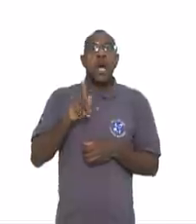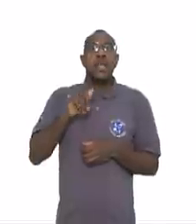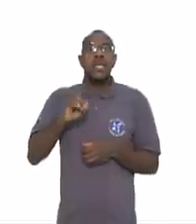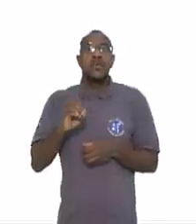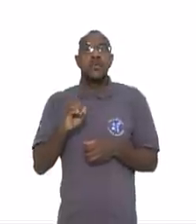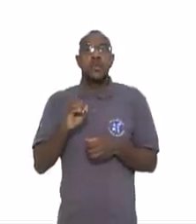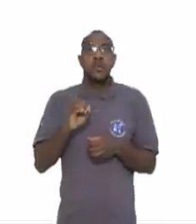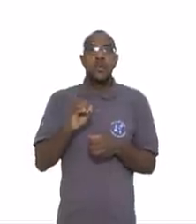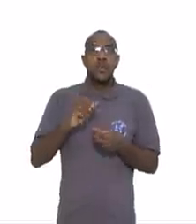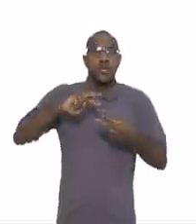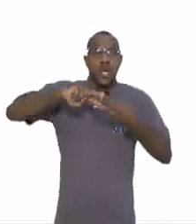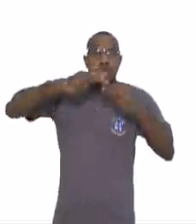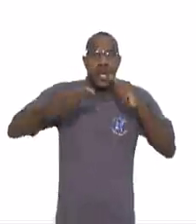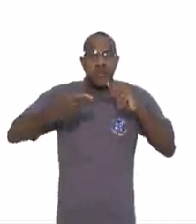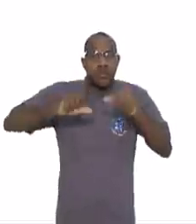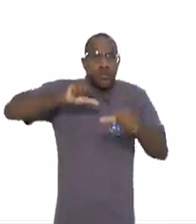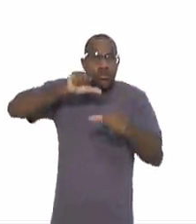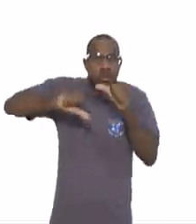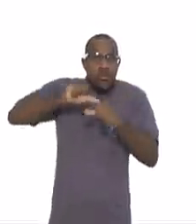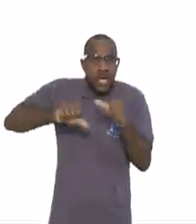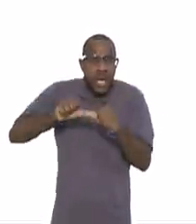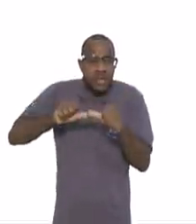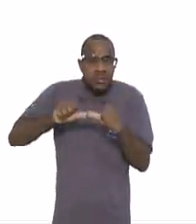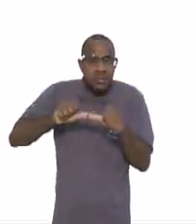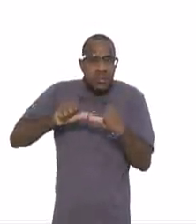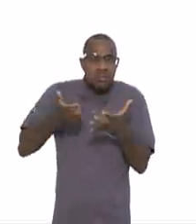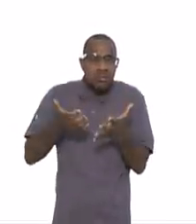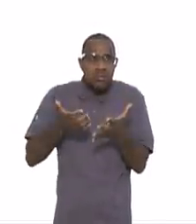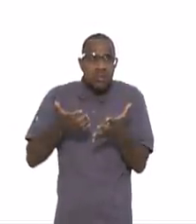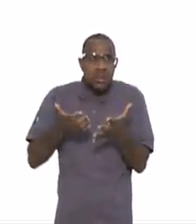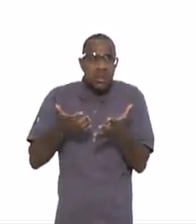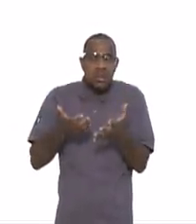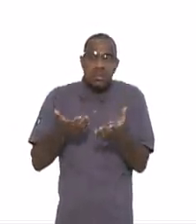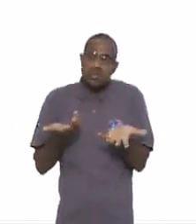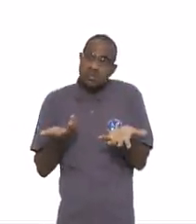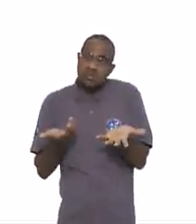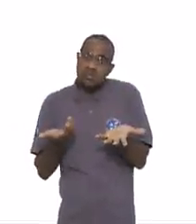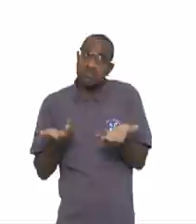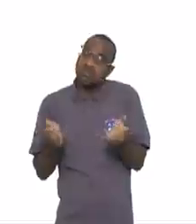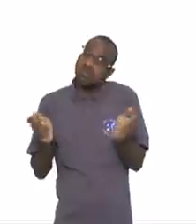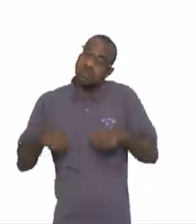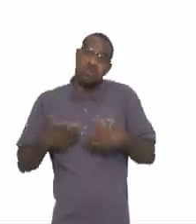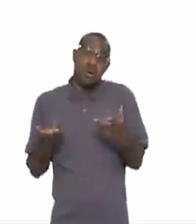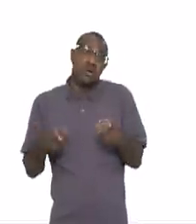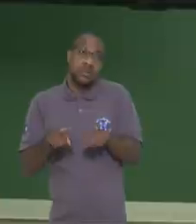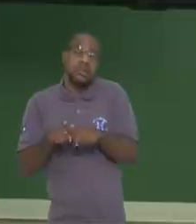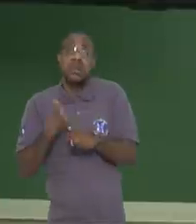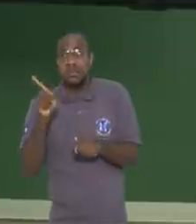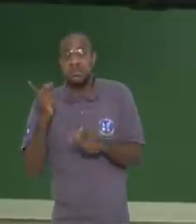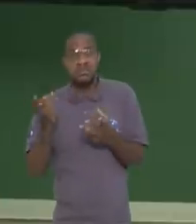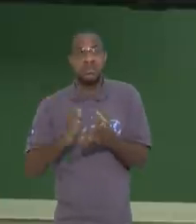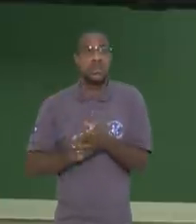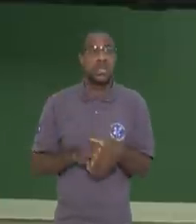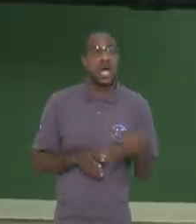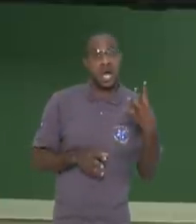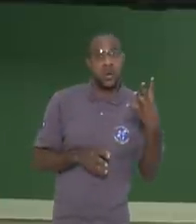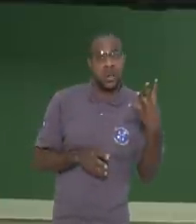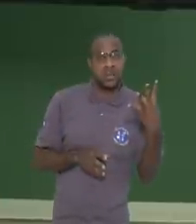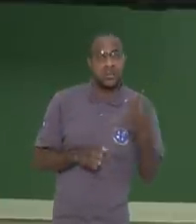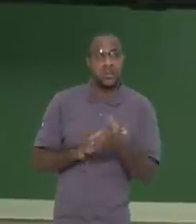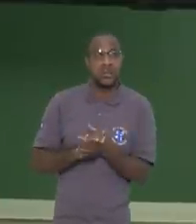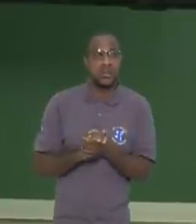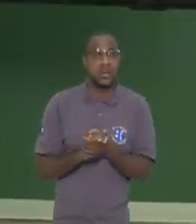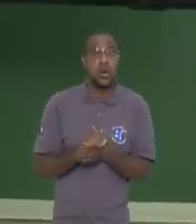de plastídeos funcionais? Pode ser isso também? Pode, né? A 4 aqui, ó.